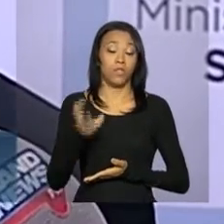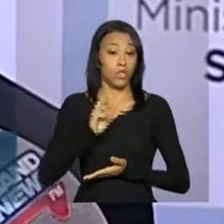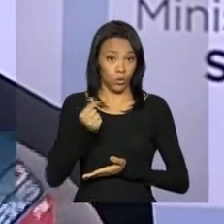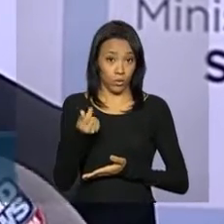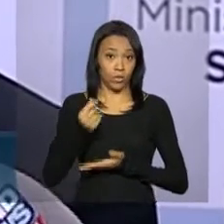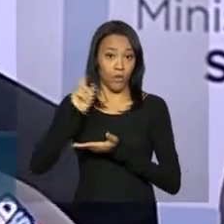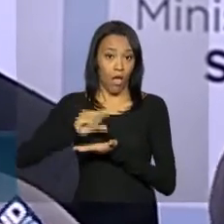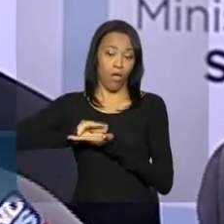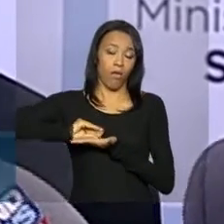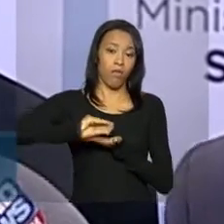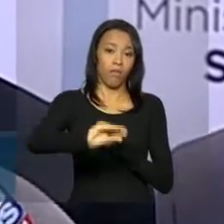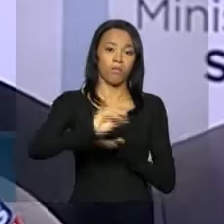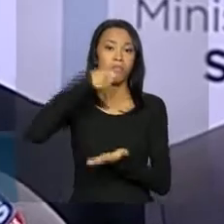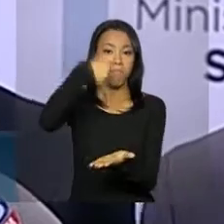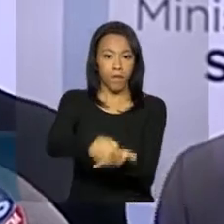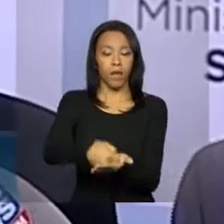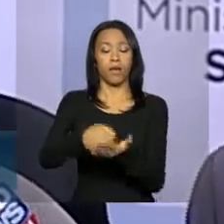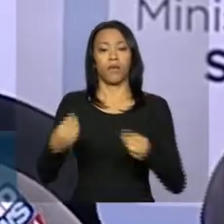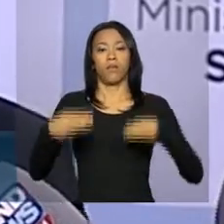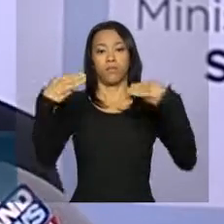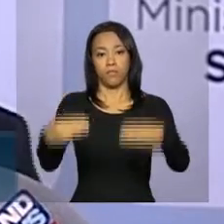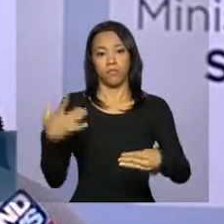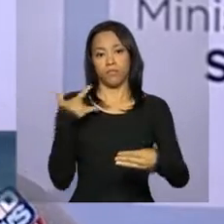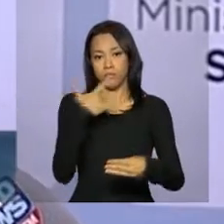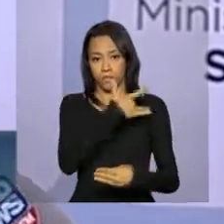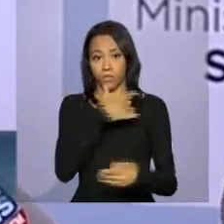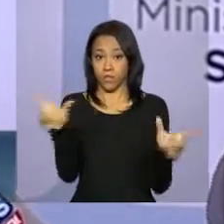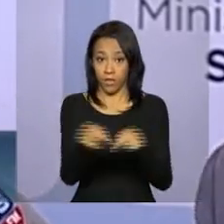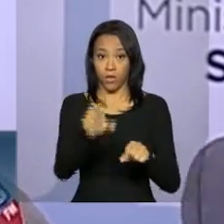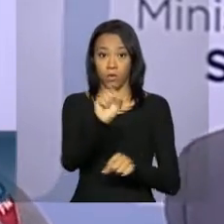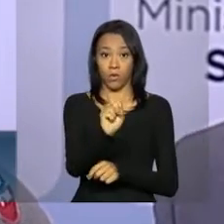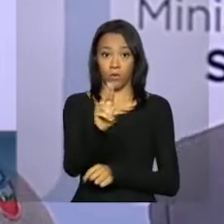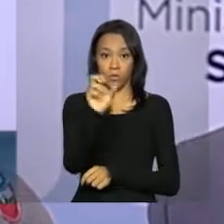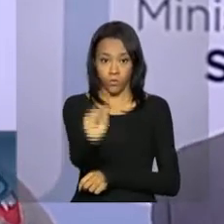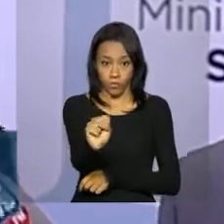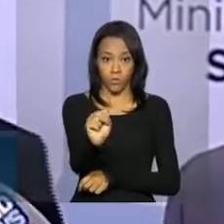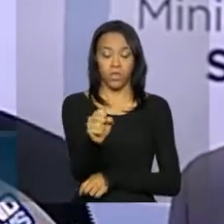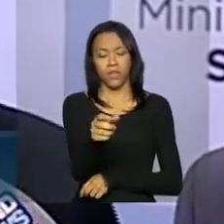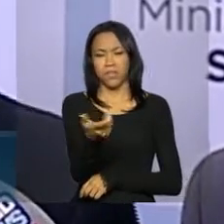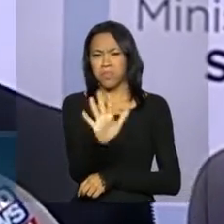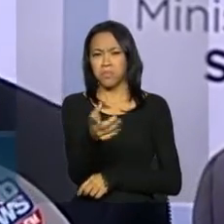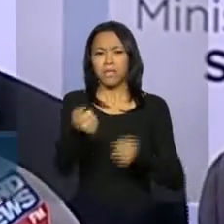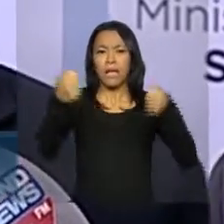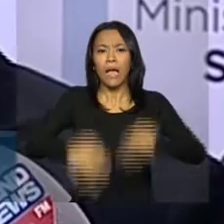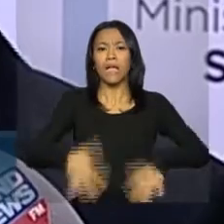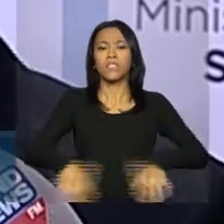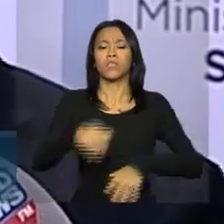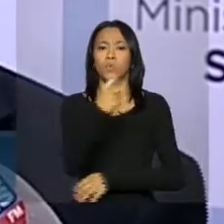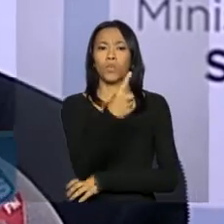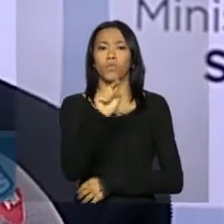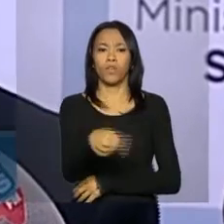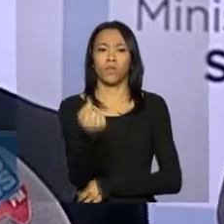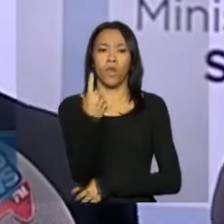financiado pelo Sistema Único de Saúde. E gastamos aproximadamente